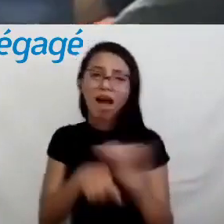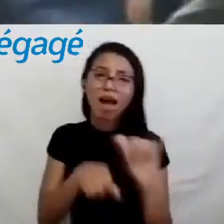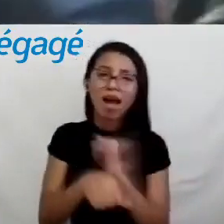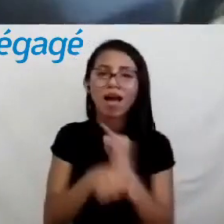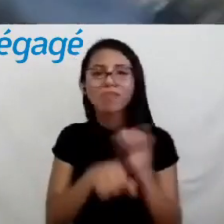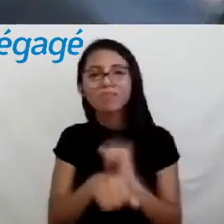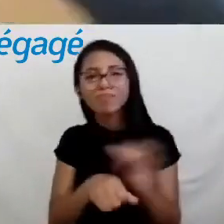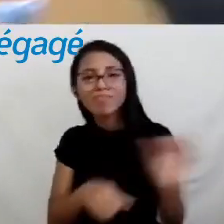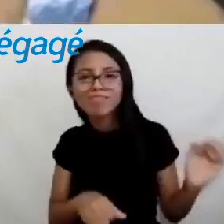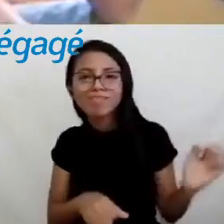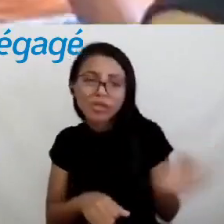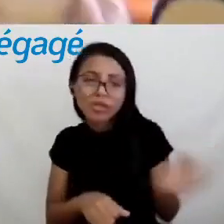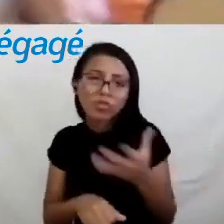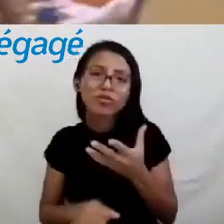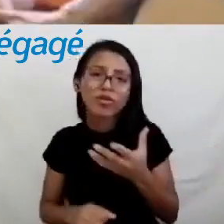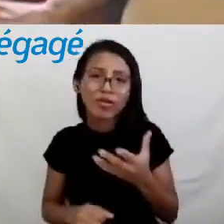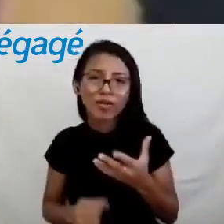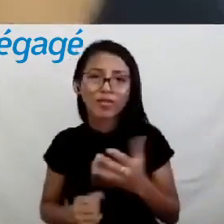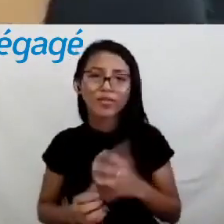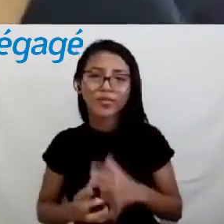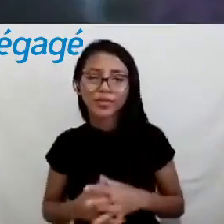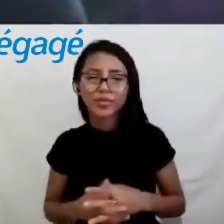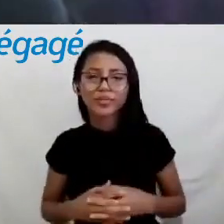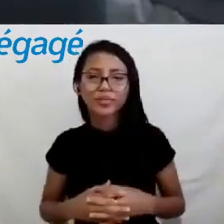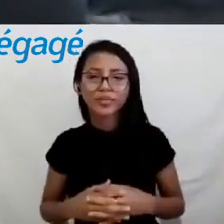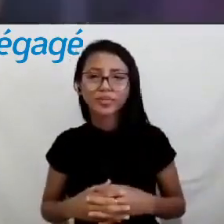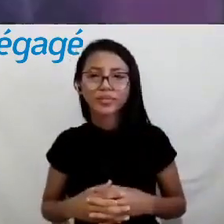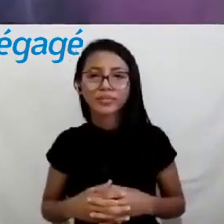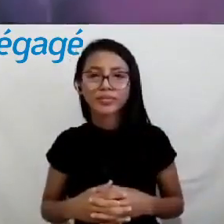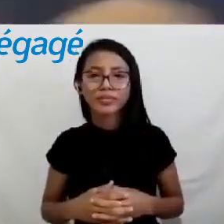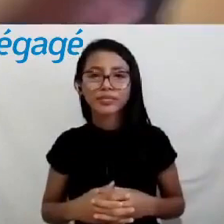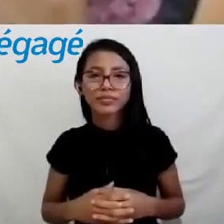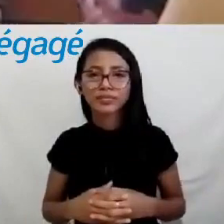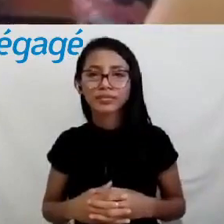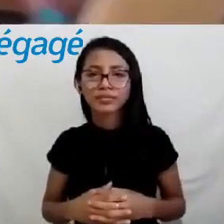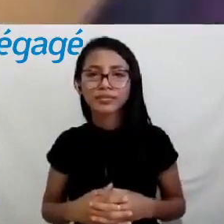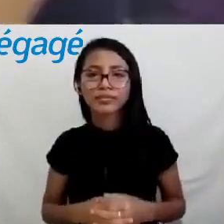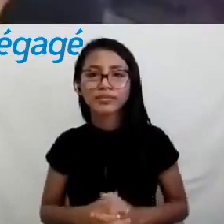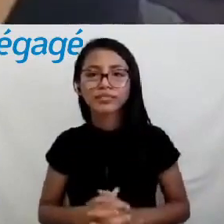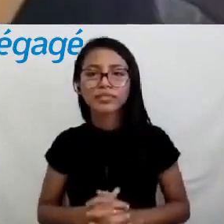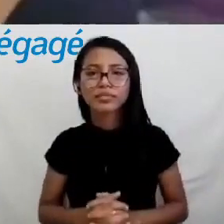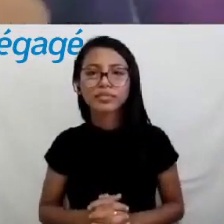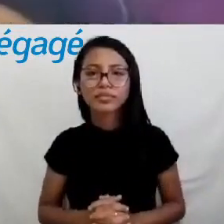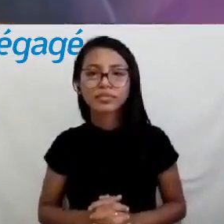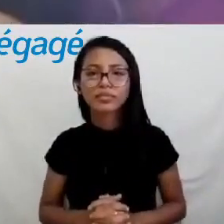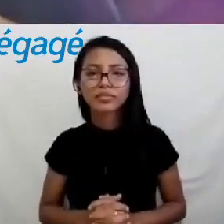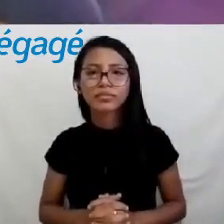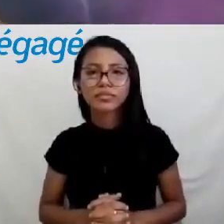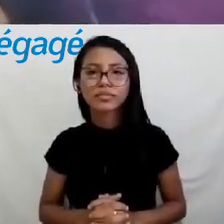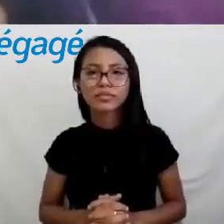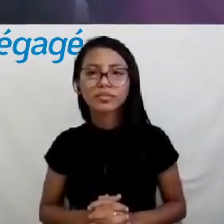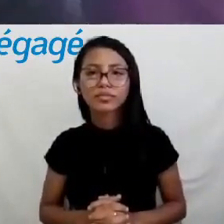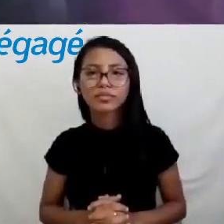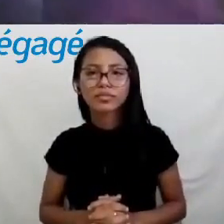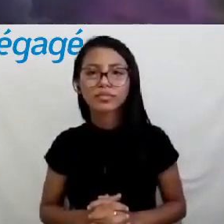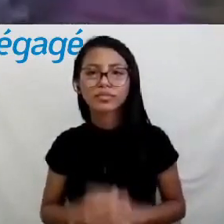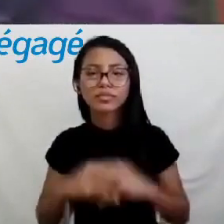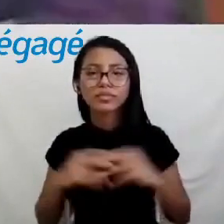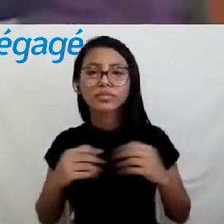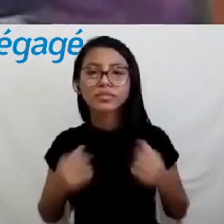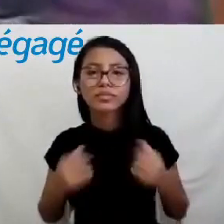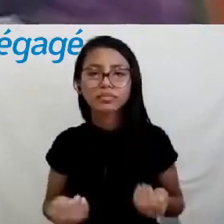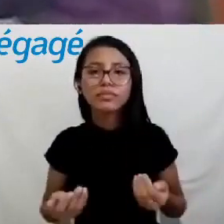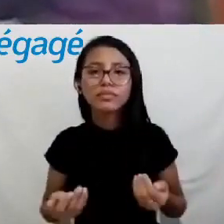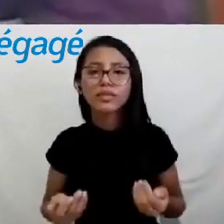coisa. Então, eu também sou muito do não precisa mostrar prova nenhuma, não precisa mostrar